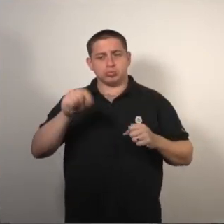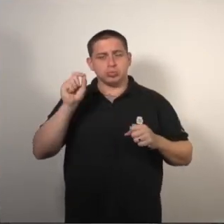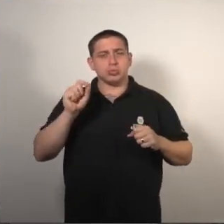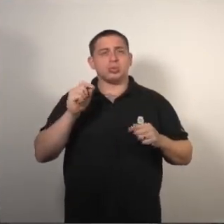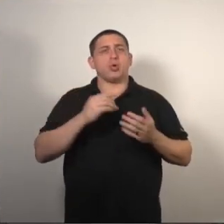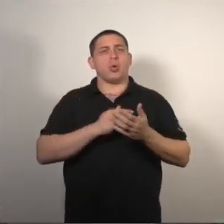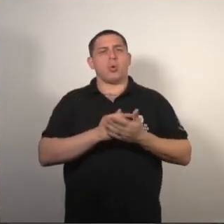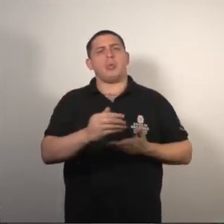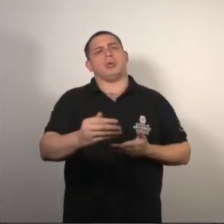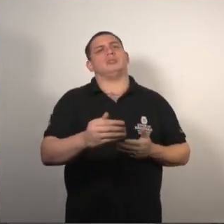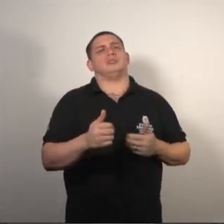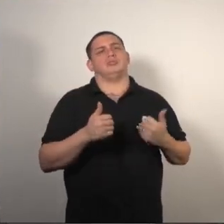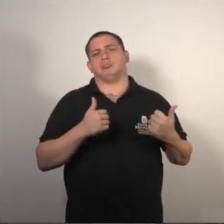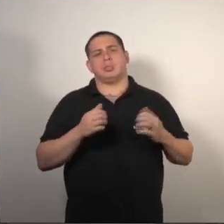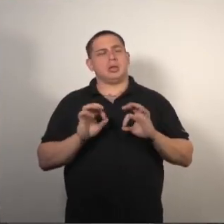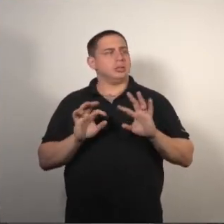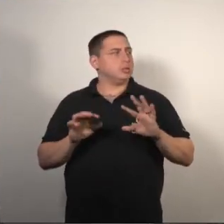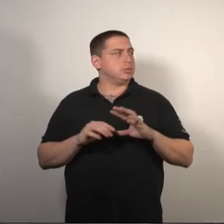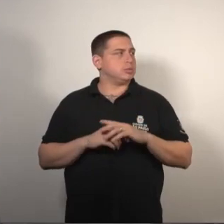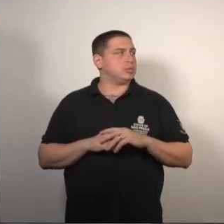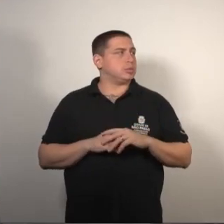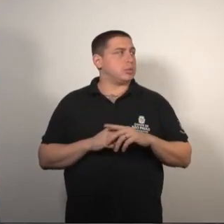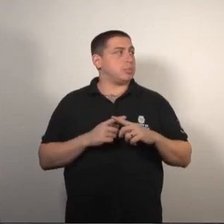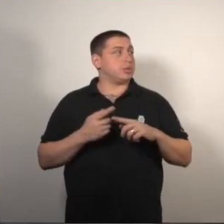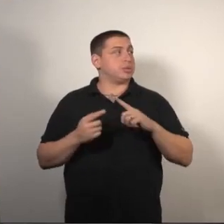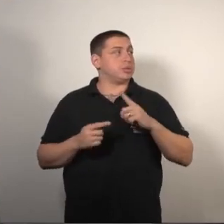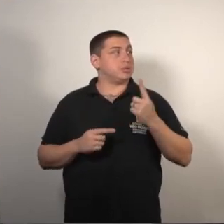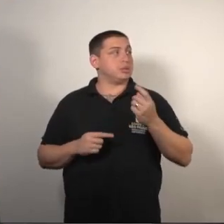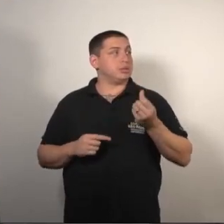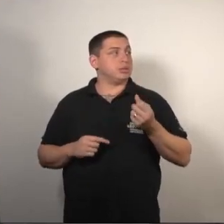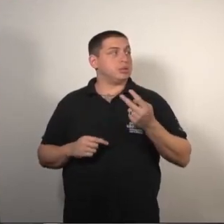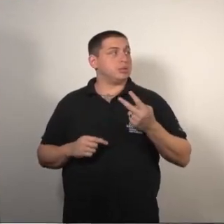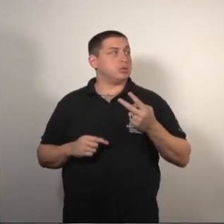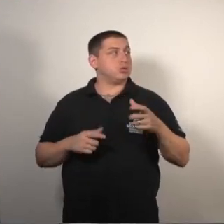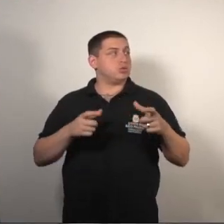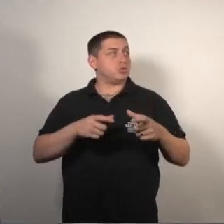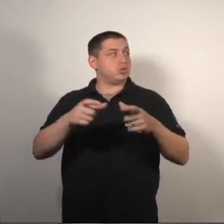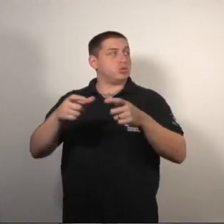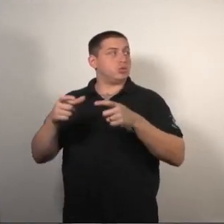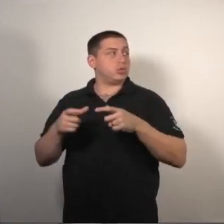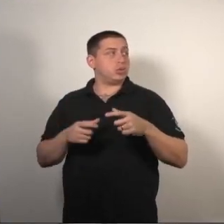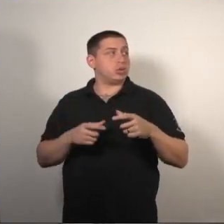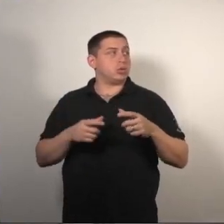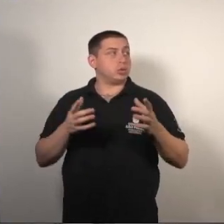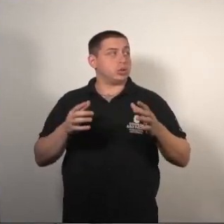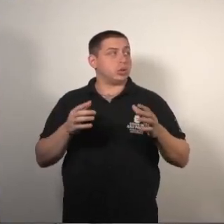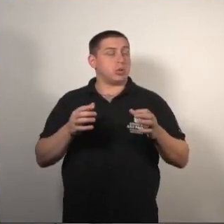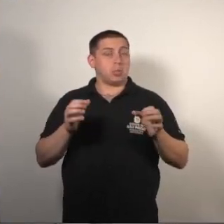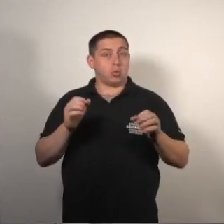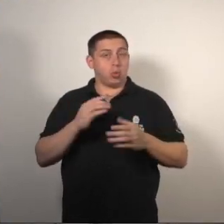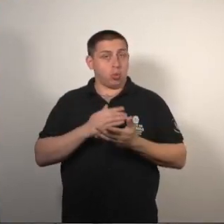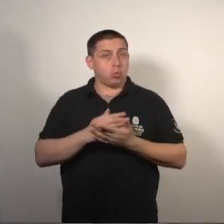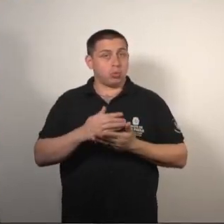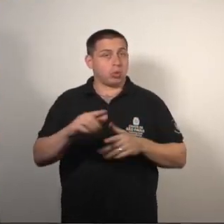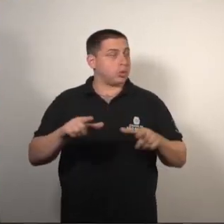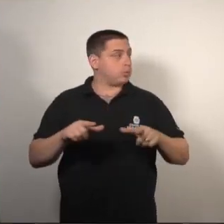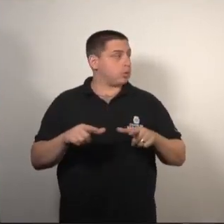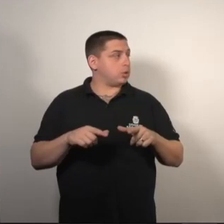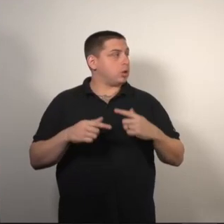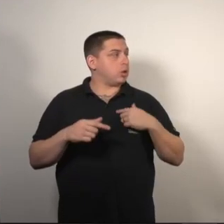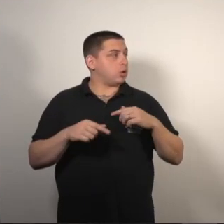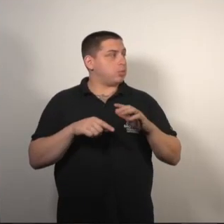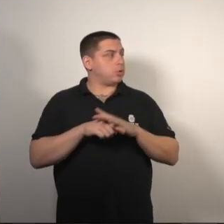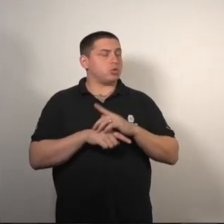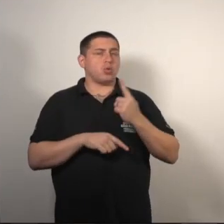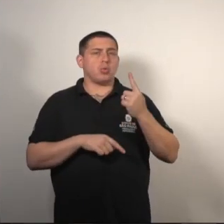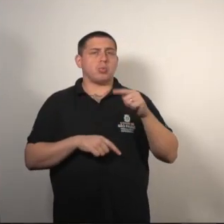material licitatório de mais 162 locais está sendo executado. E o 1.6